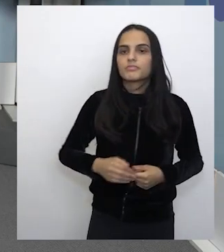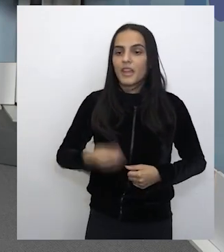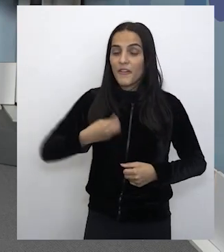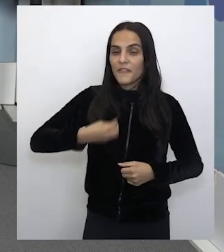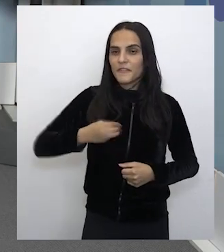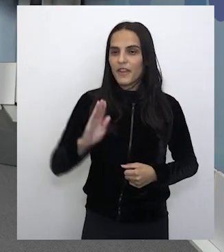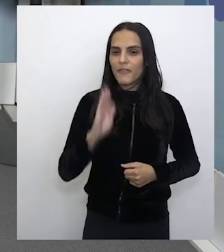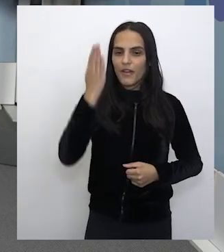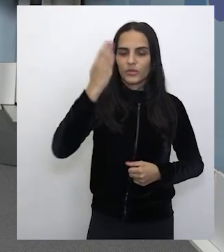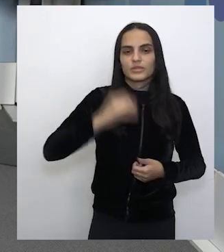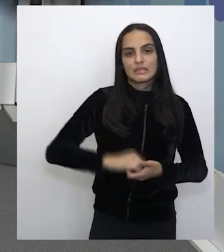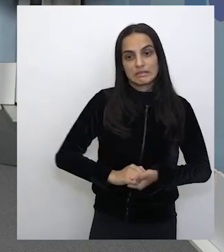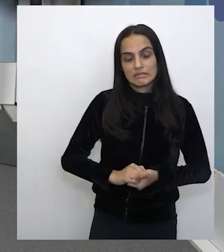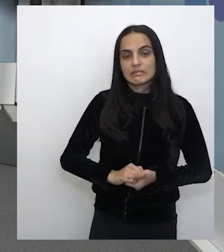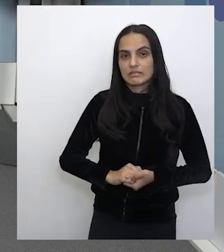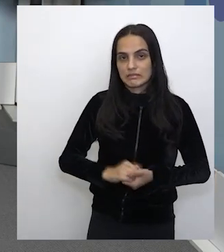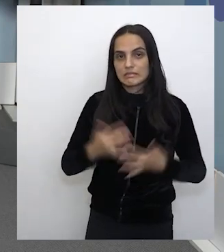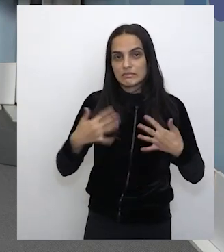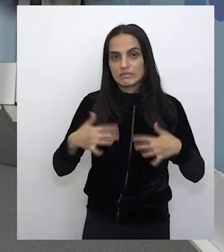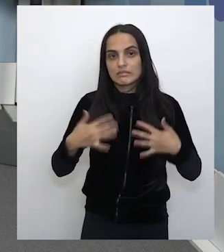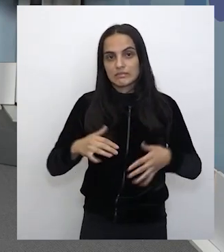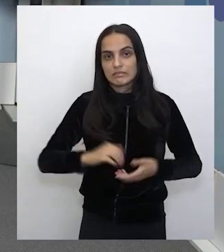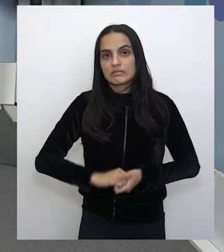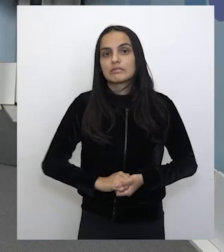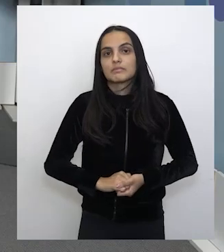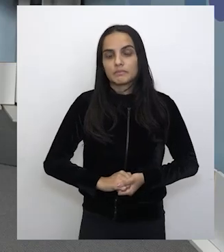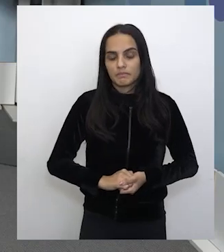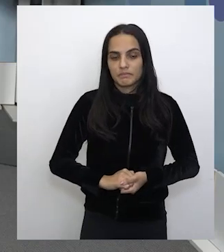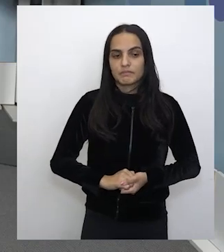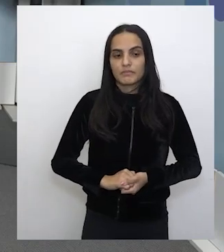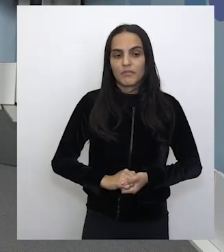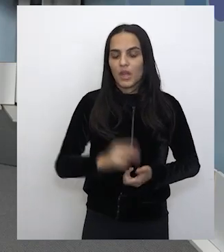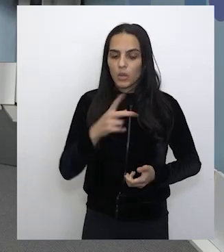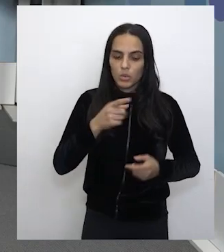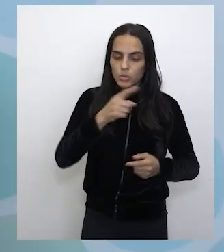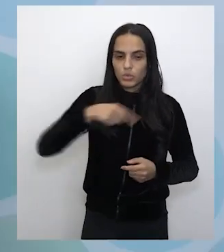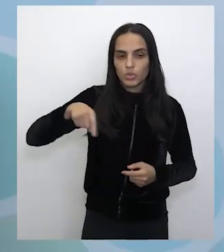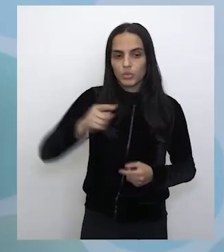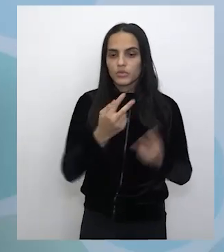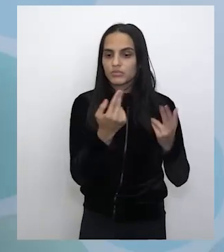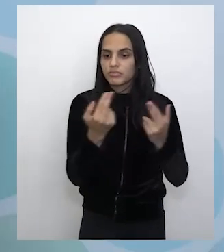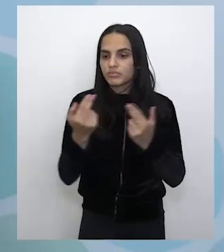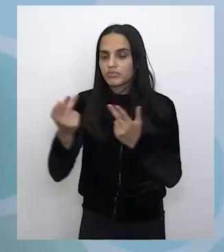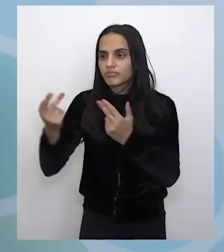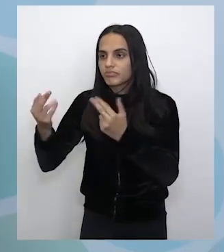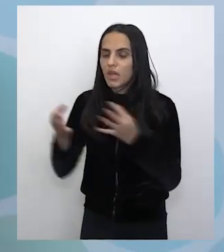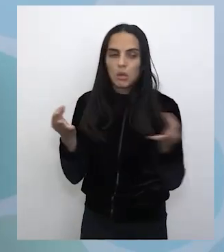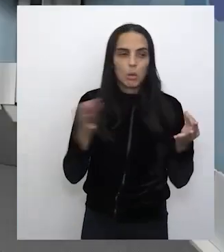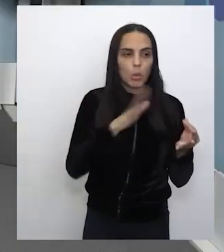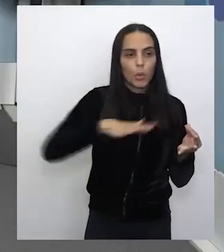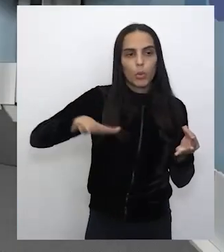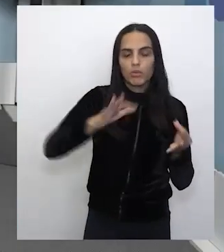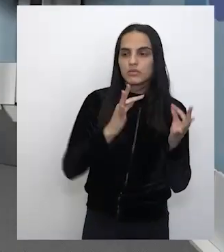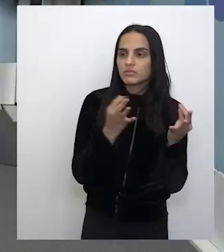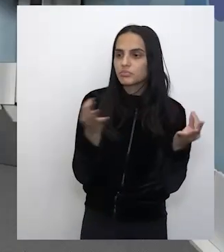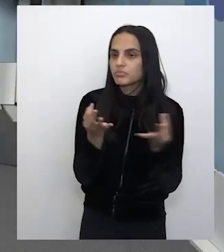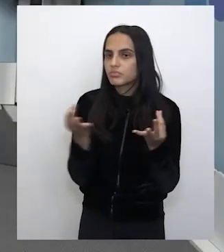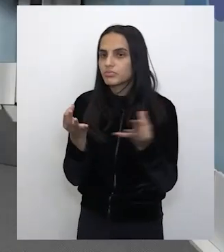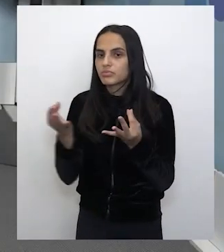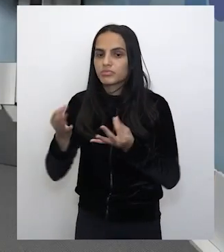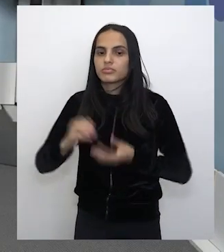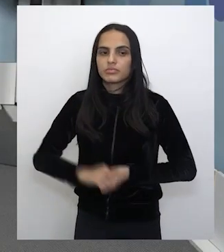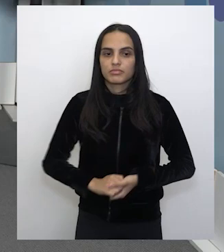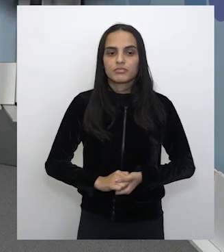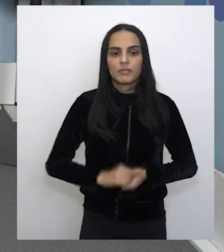que não são. Sim, as fotos são sempre perfeitas, todo né? mundo é igual, todo mundo é igualmente perfeito. Procura